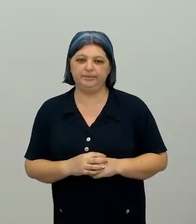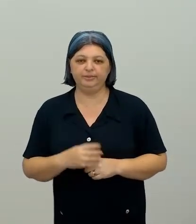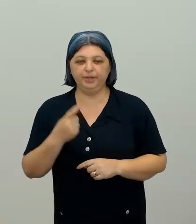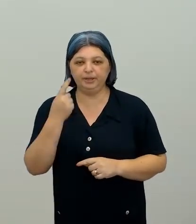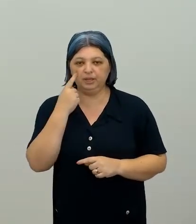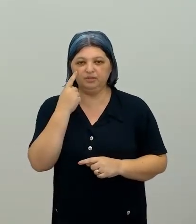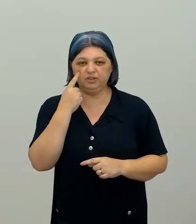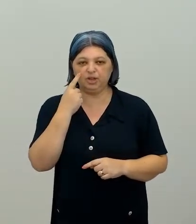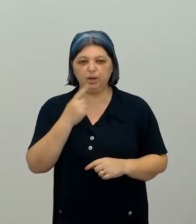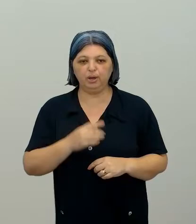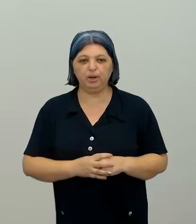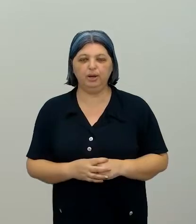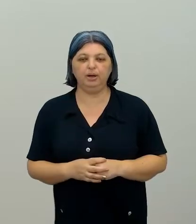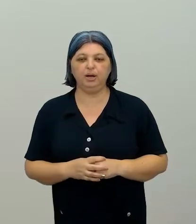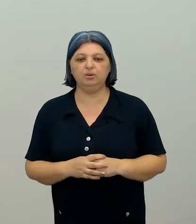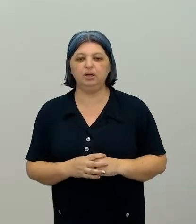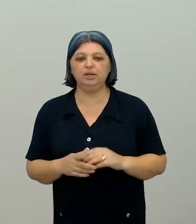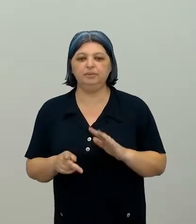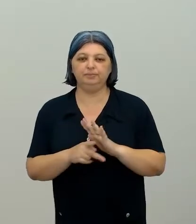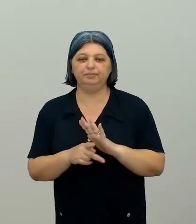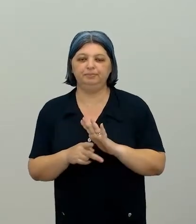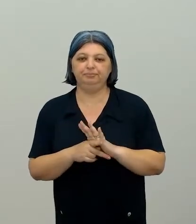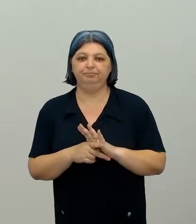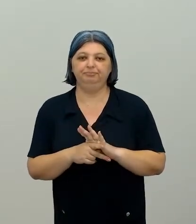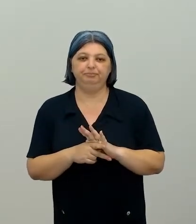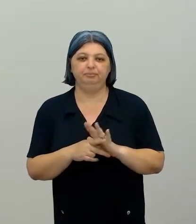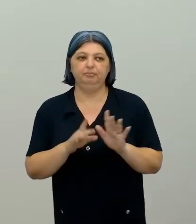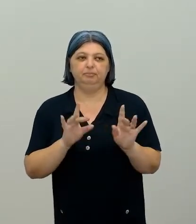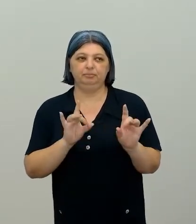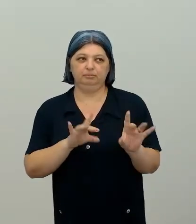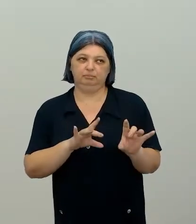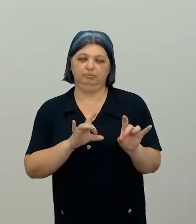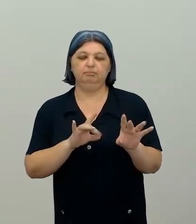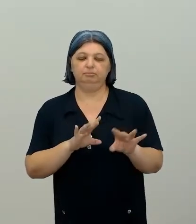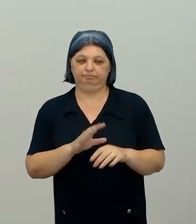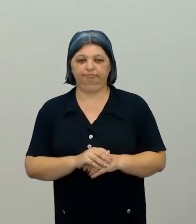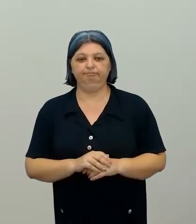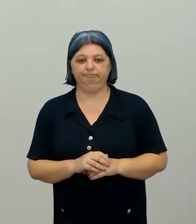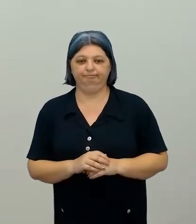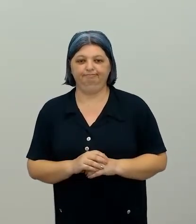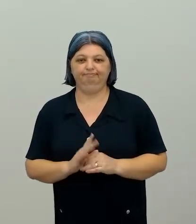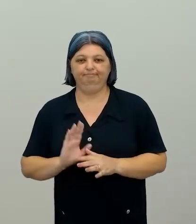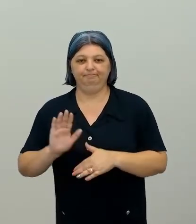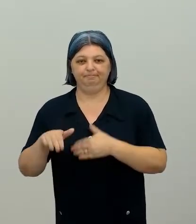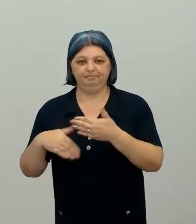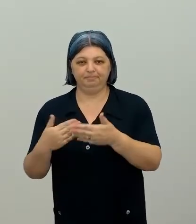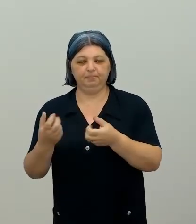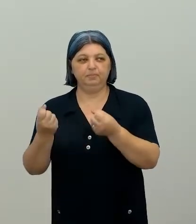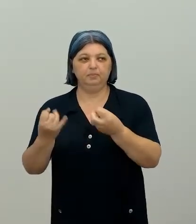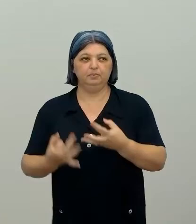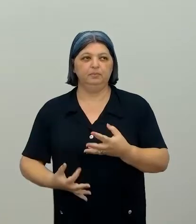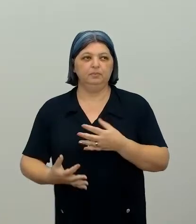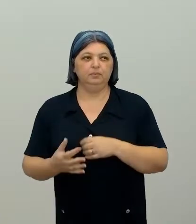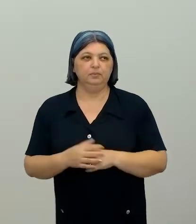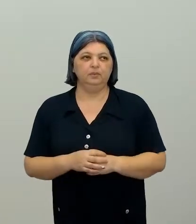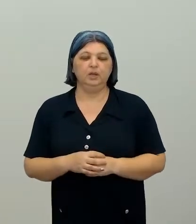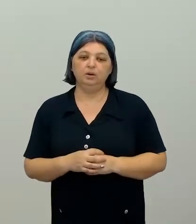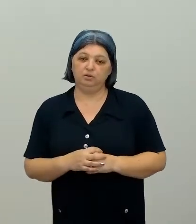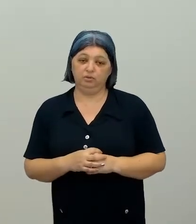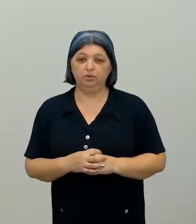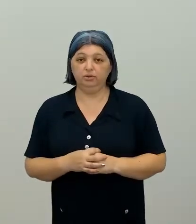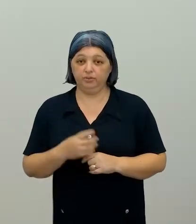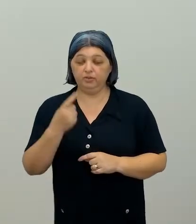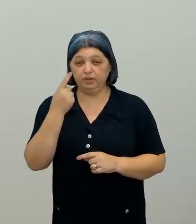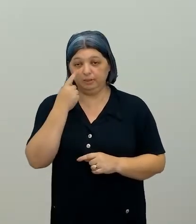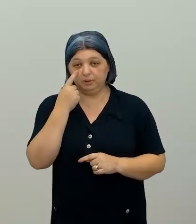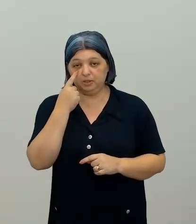tem não o Fordismo exatamente como ele está descrito aí, mas existe até hoje sim